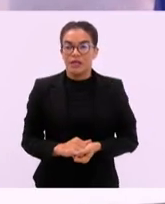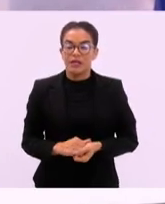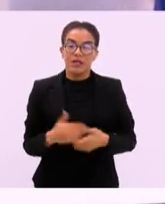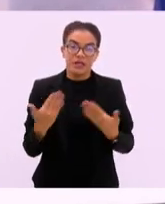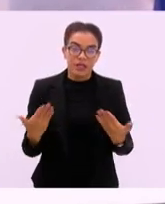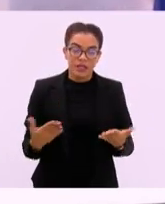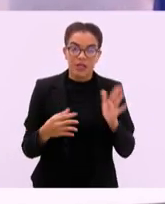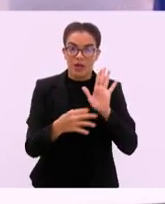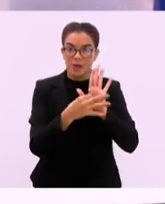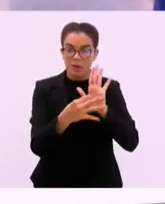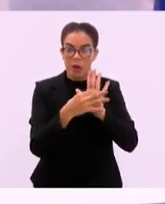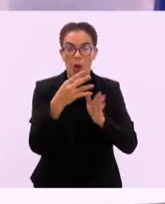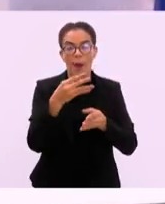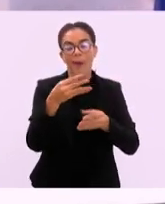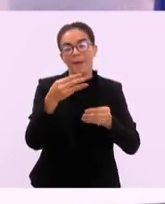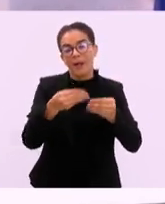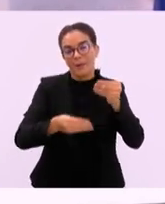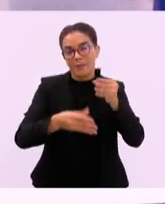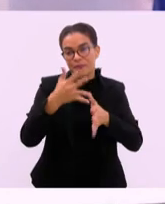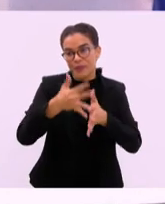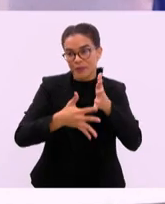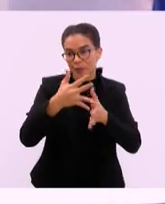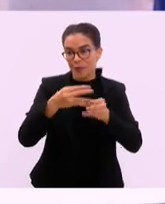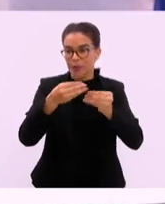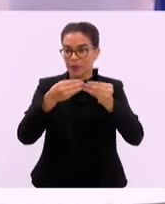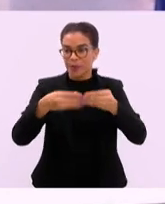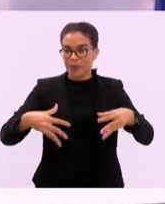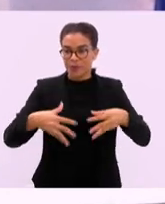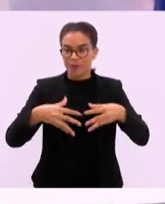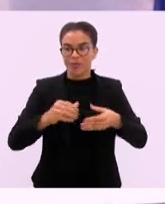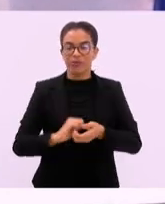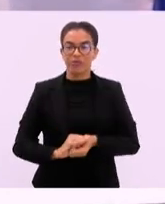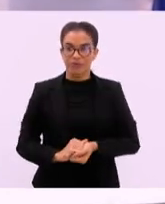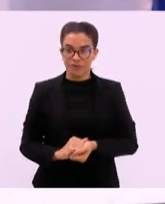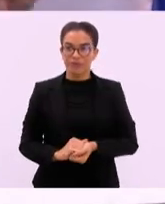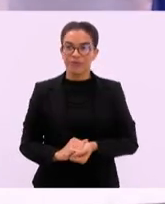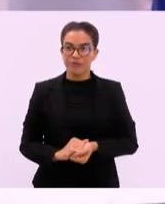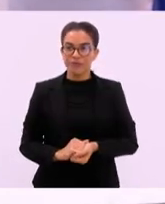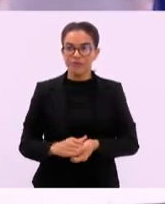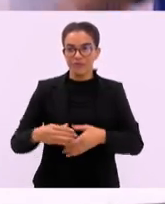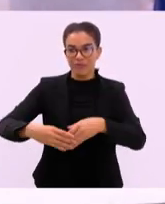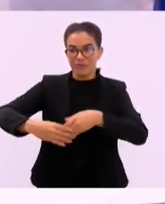o parecer é pela prejudicabilidade em razão dessa citada lei. Cumprimentar